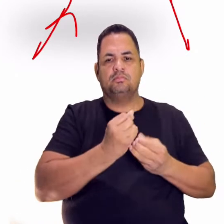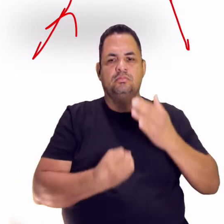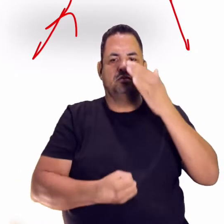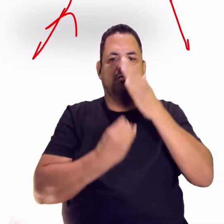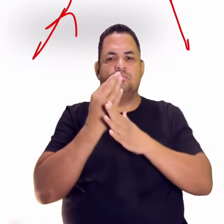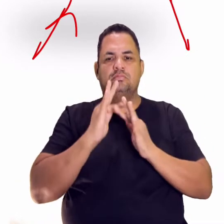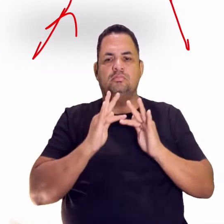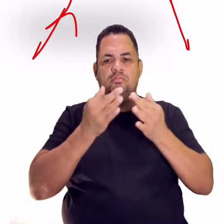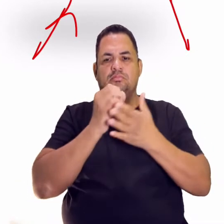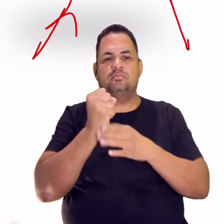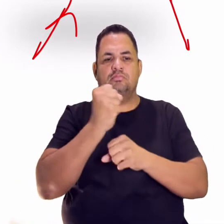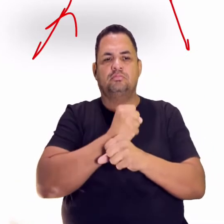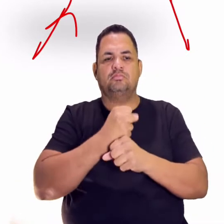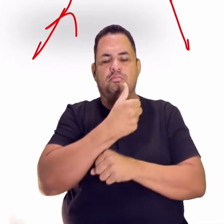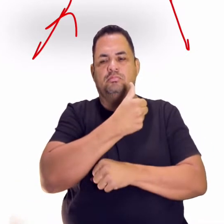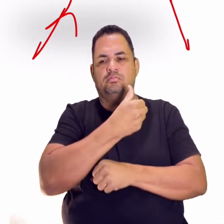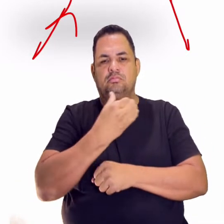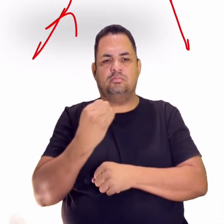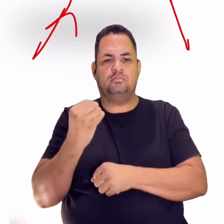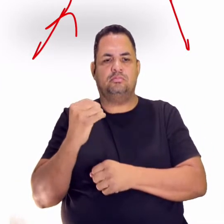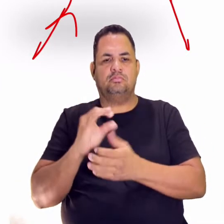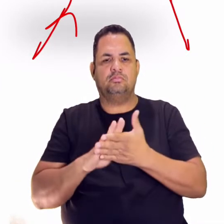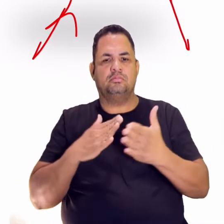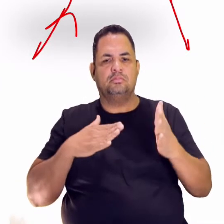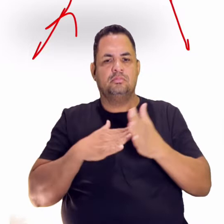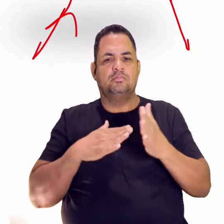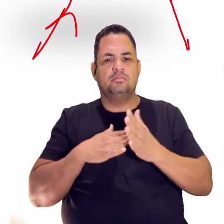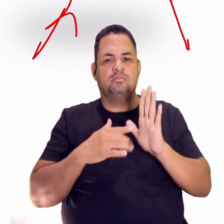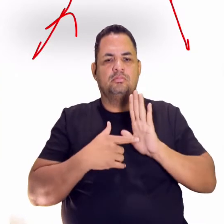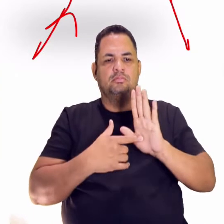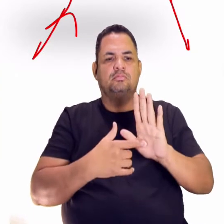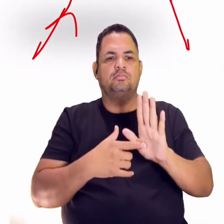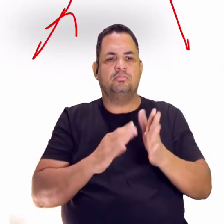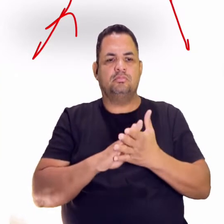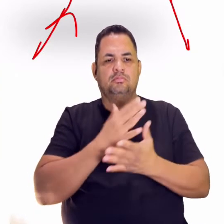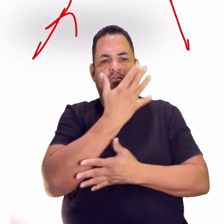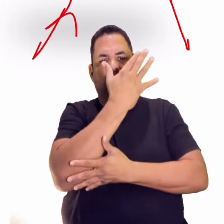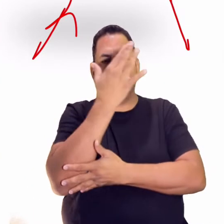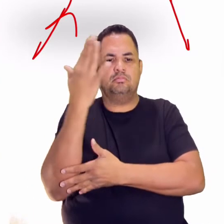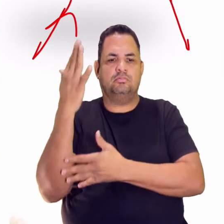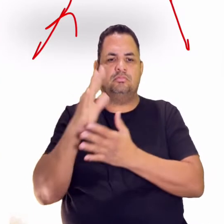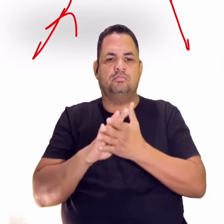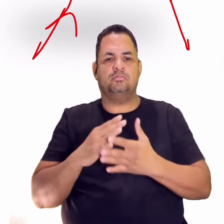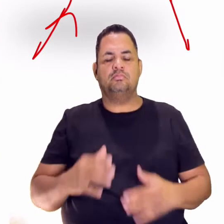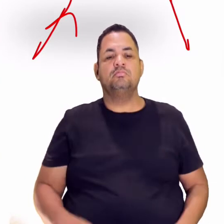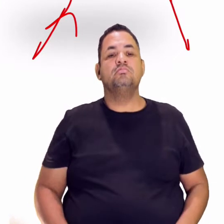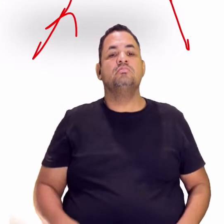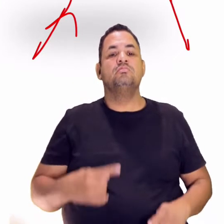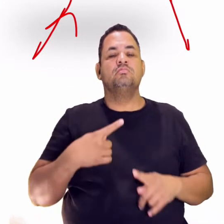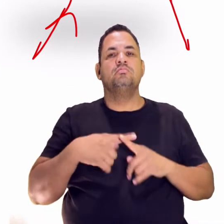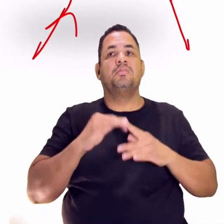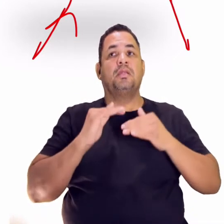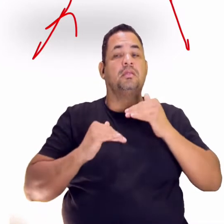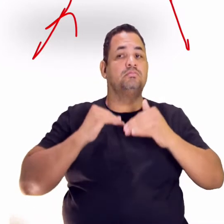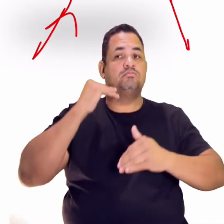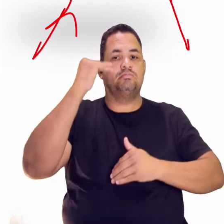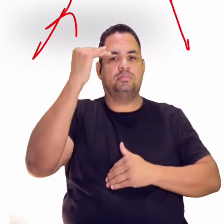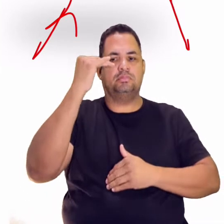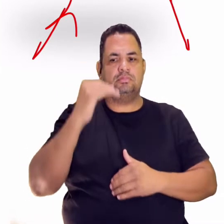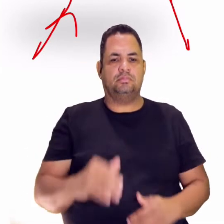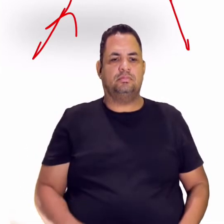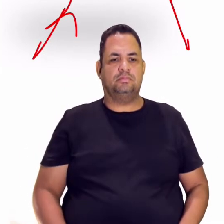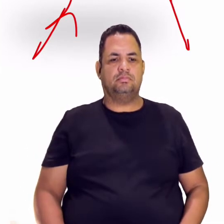final dos anos 60 e não se limita à representação de uma paisagem, pois vai além